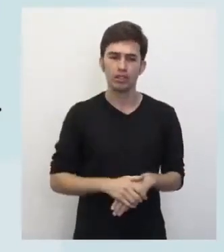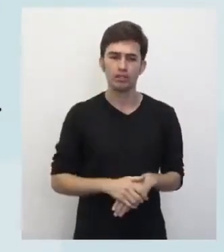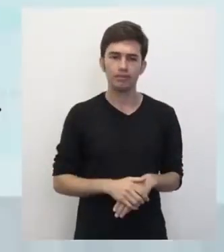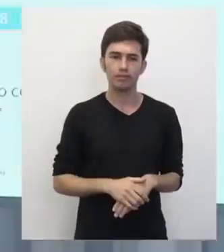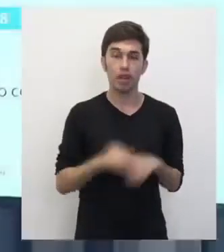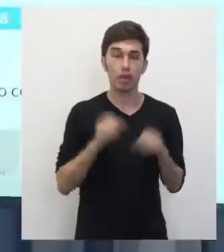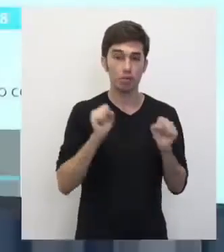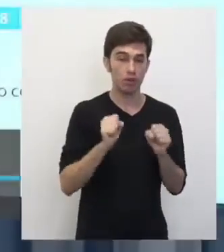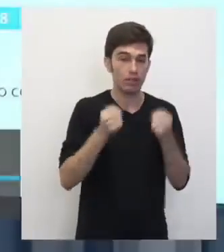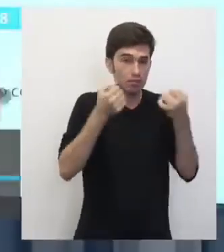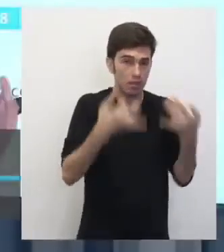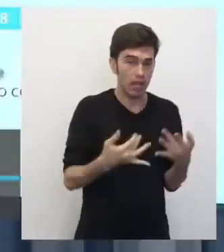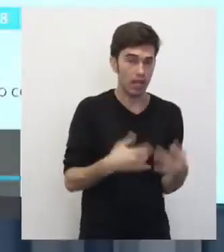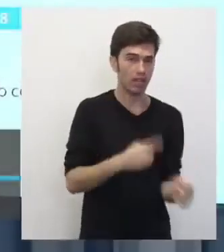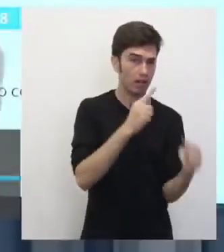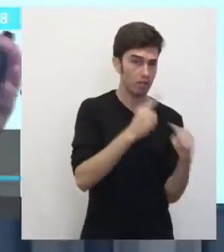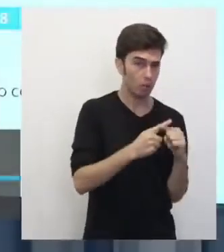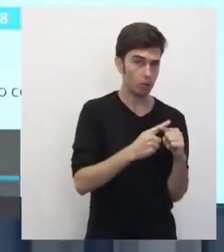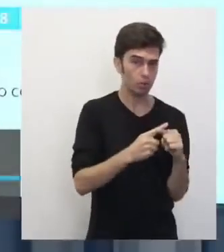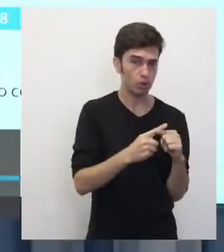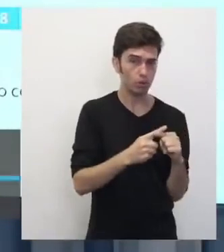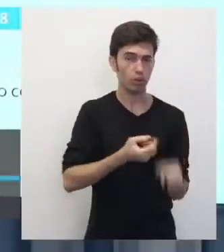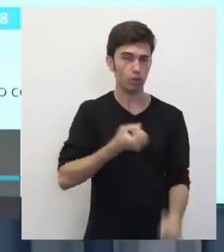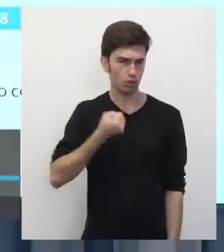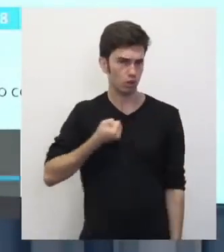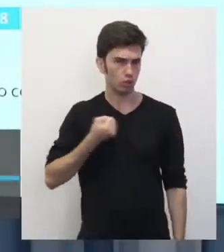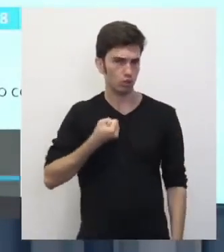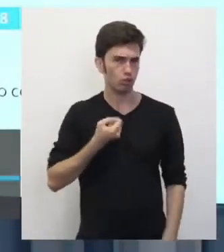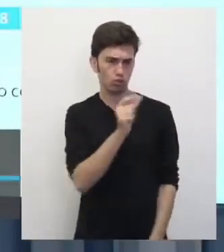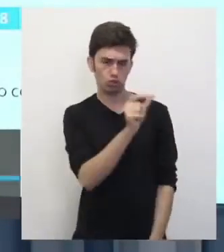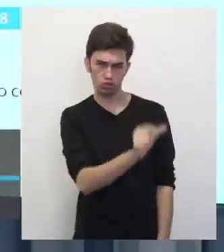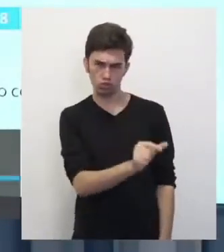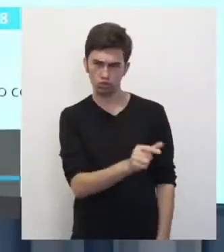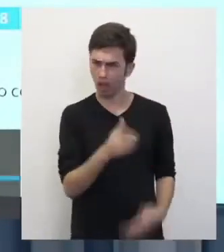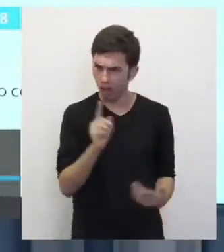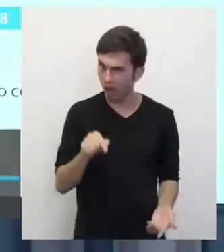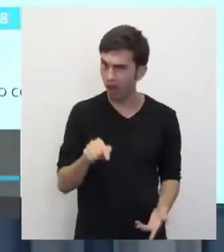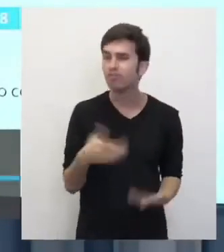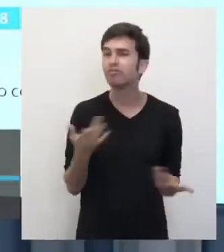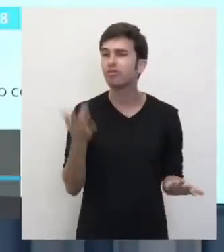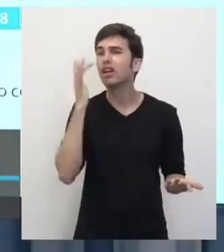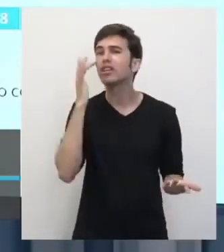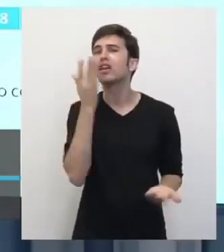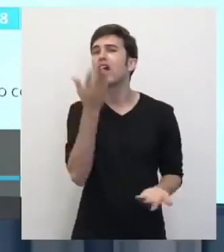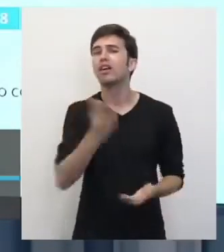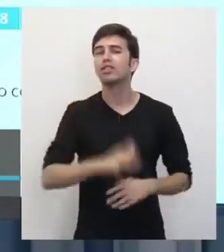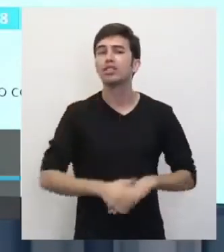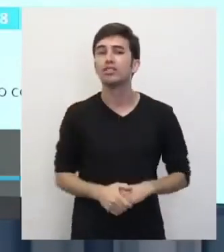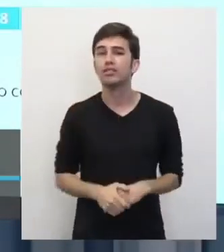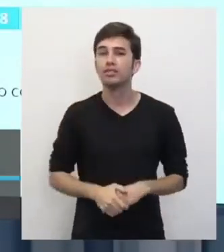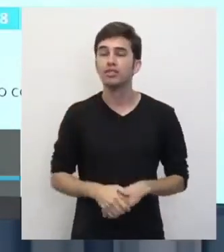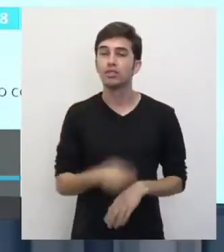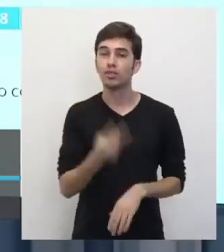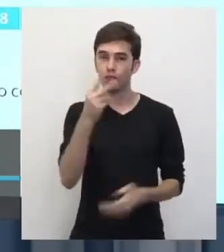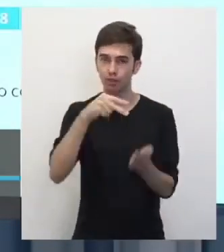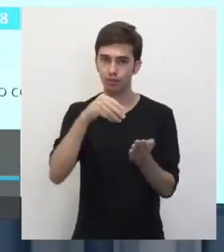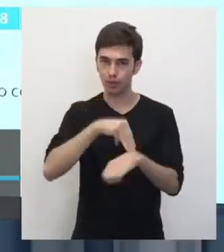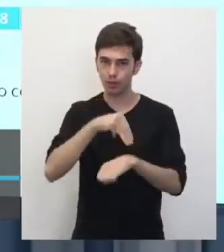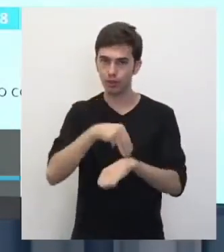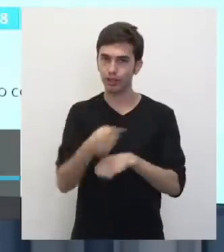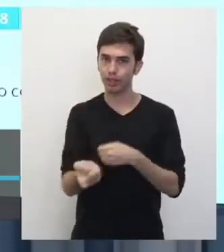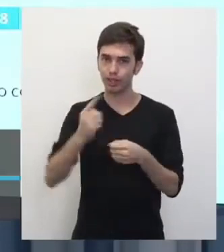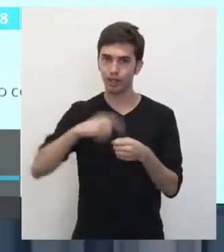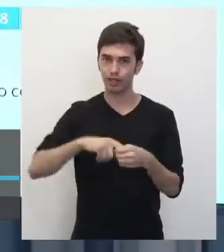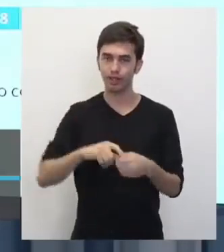posso dizer que é múltiplo de algum, esses números é múltiplo de alguém? O que vocês acham aí? Então, 2 minutinhos, a gente